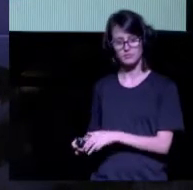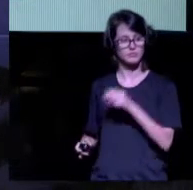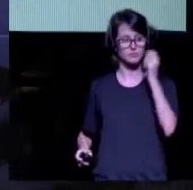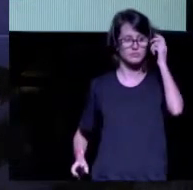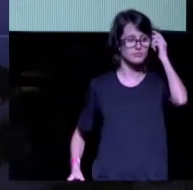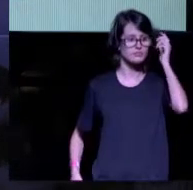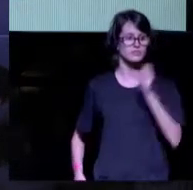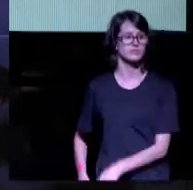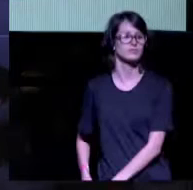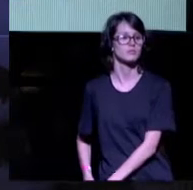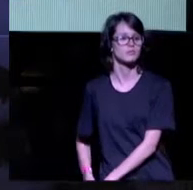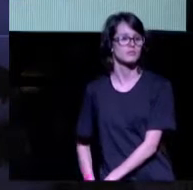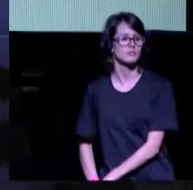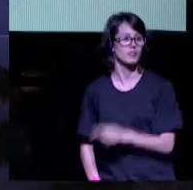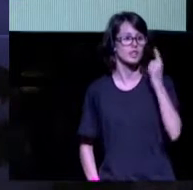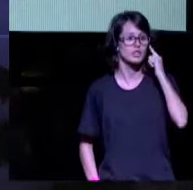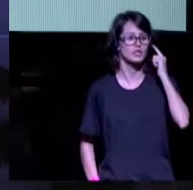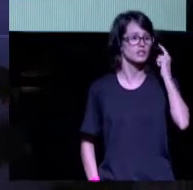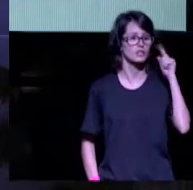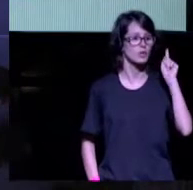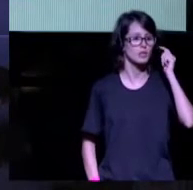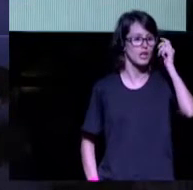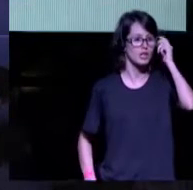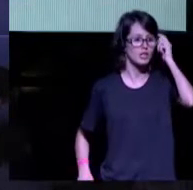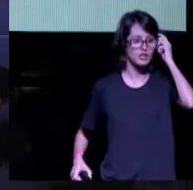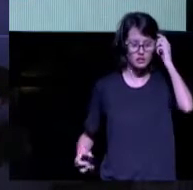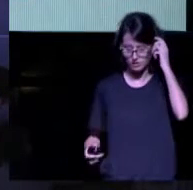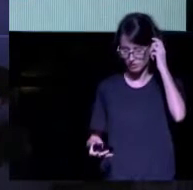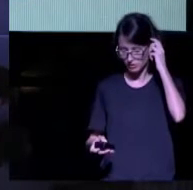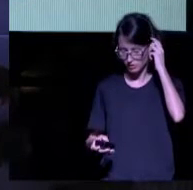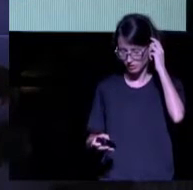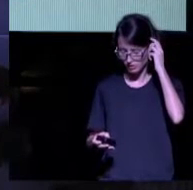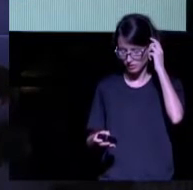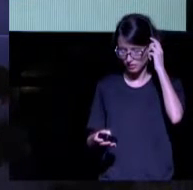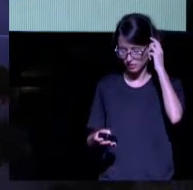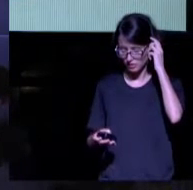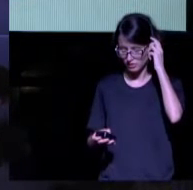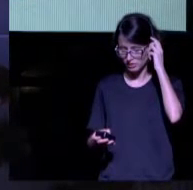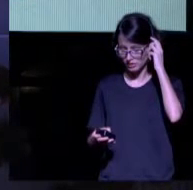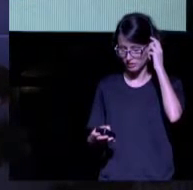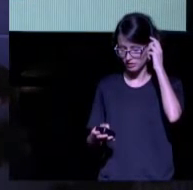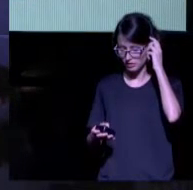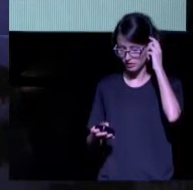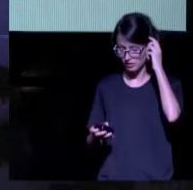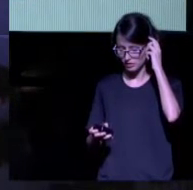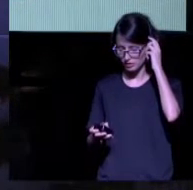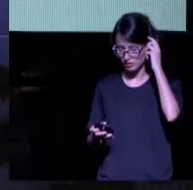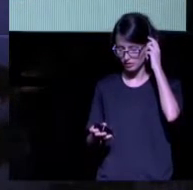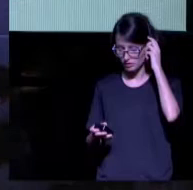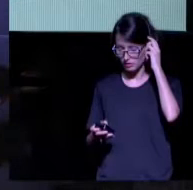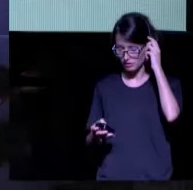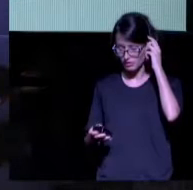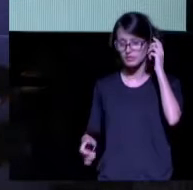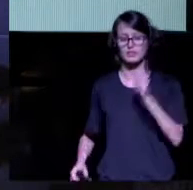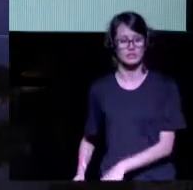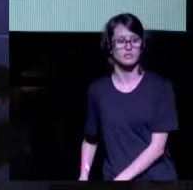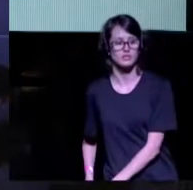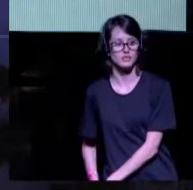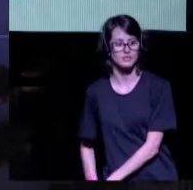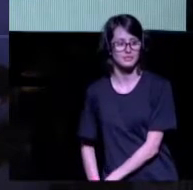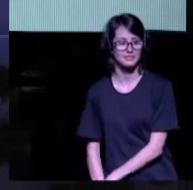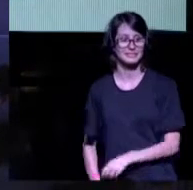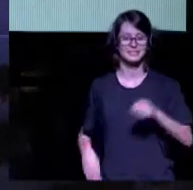mudou tudo mudou a economia sociedade e as organizações ea única coisa que ainda não mudou é a